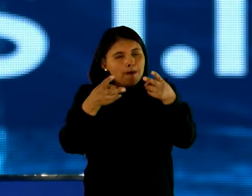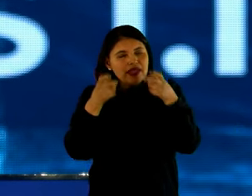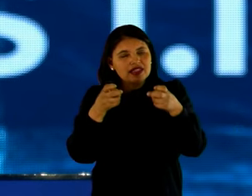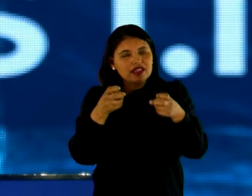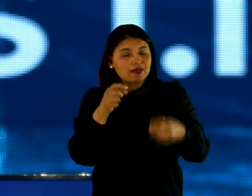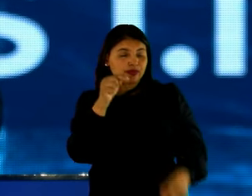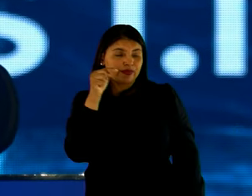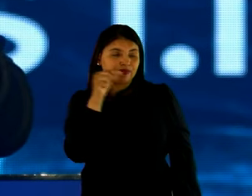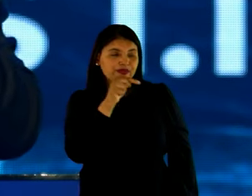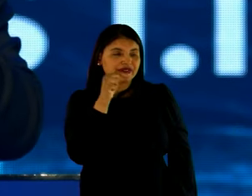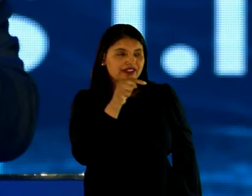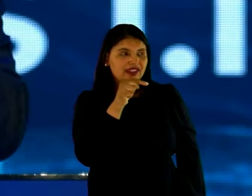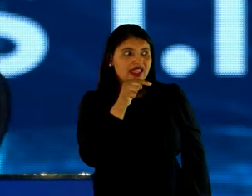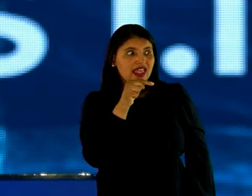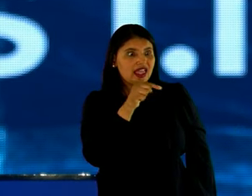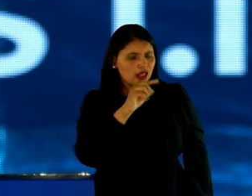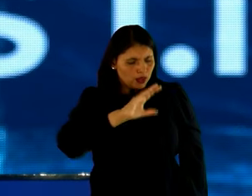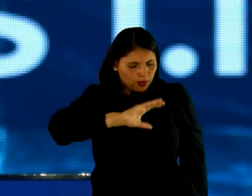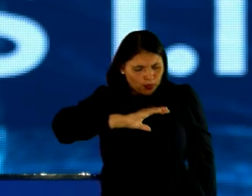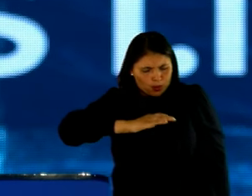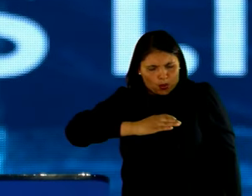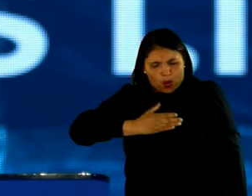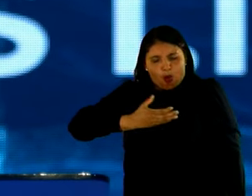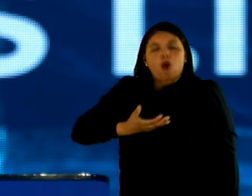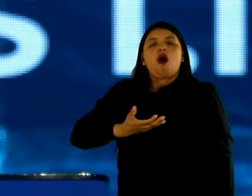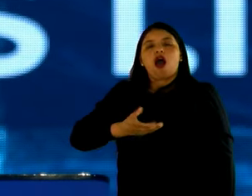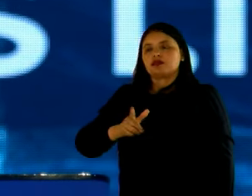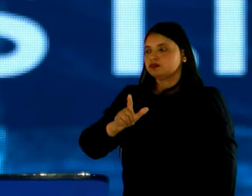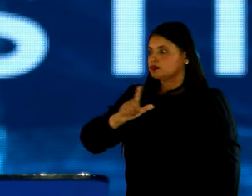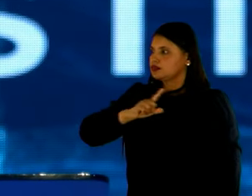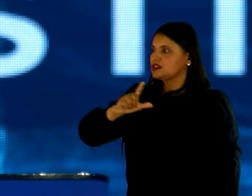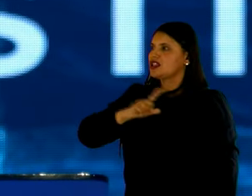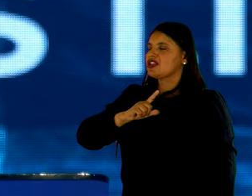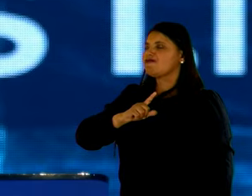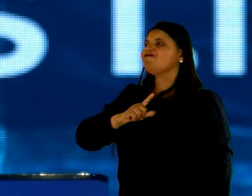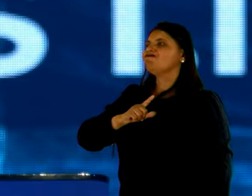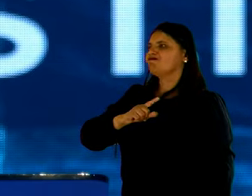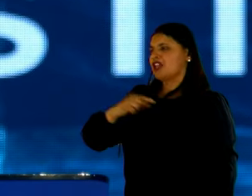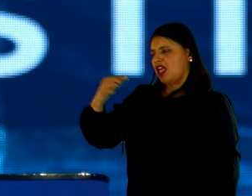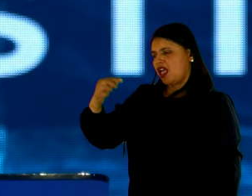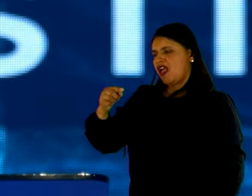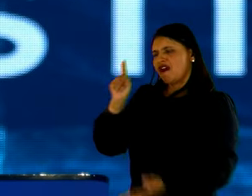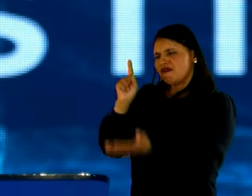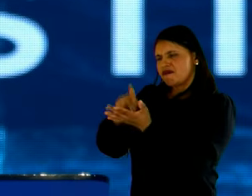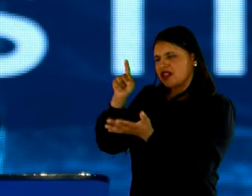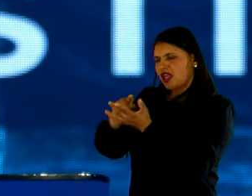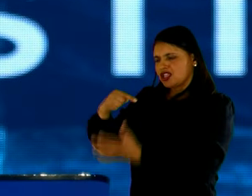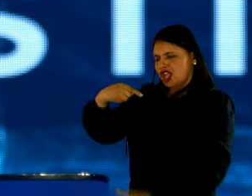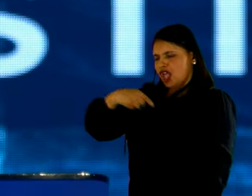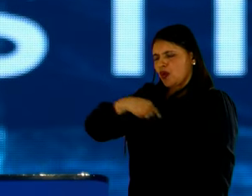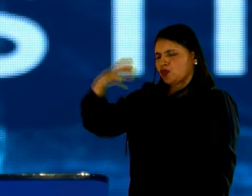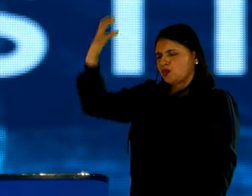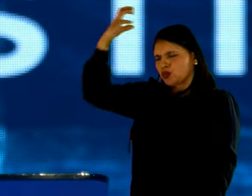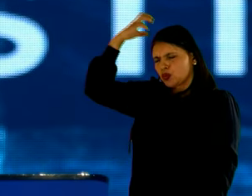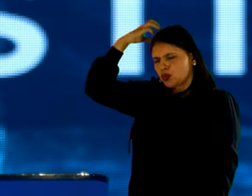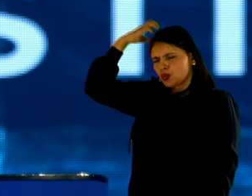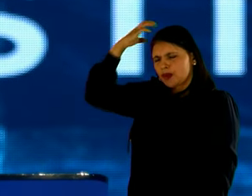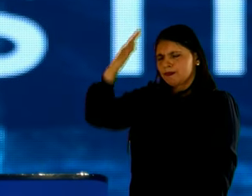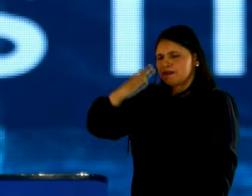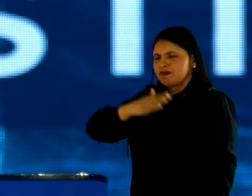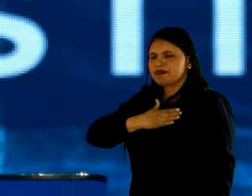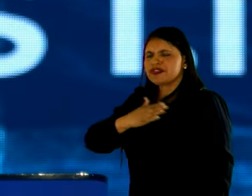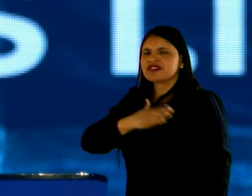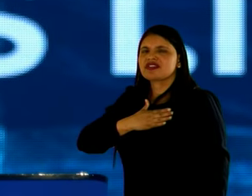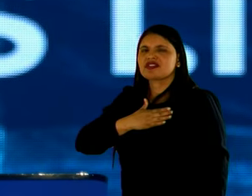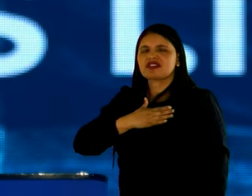teve coragem de dizer para aquele capitão: "Eu sou o culpado dessa tempestade". O versículo seguinte diz assim,